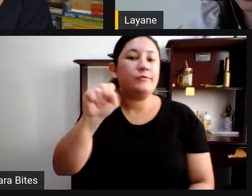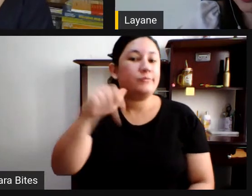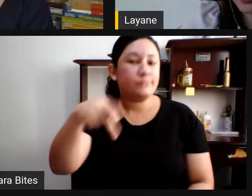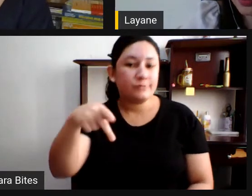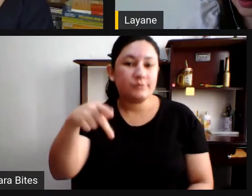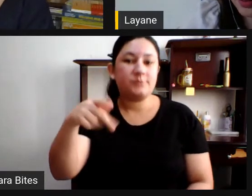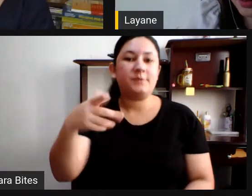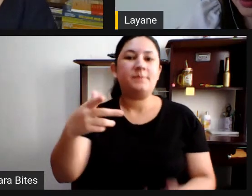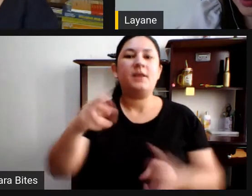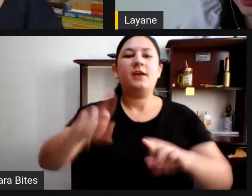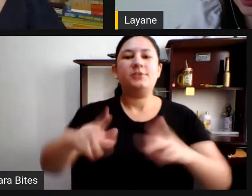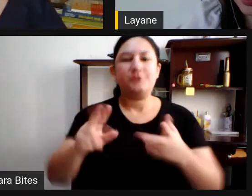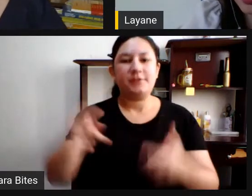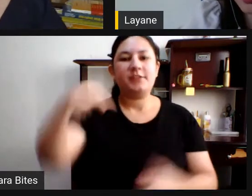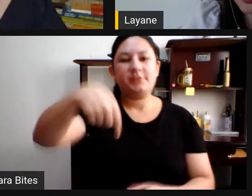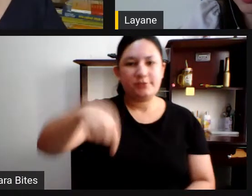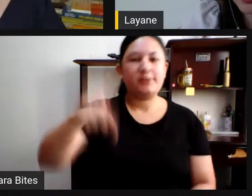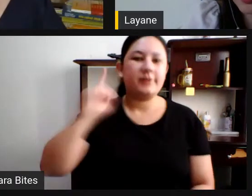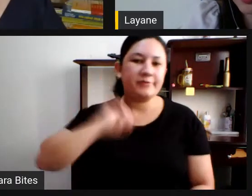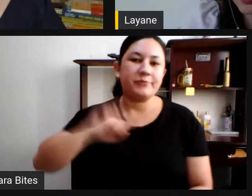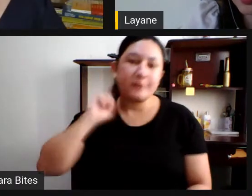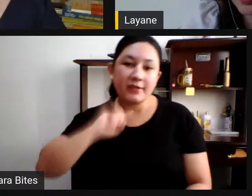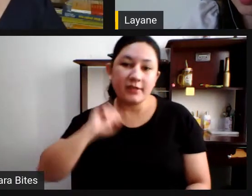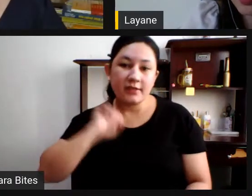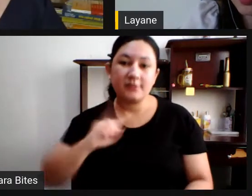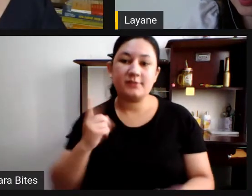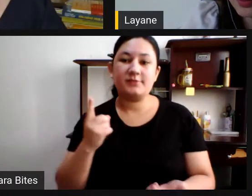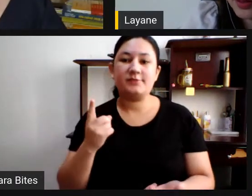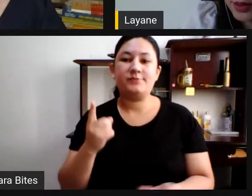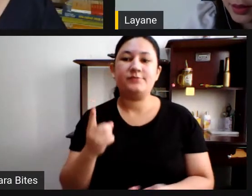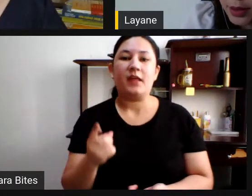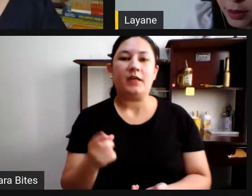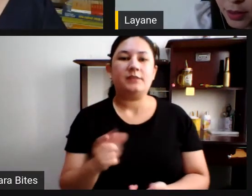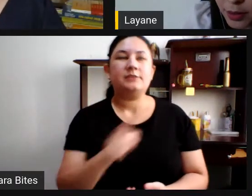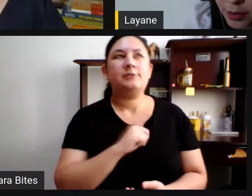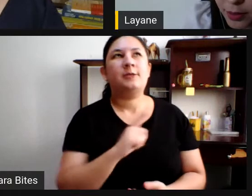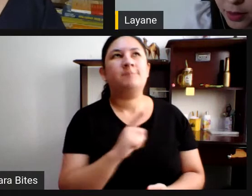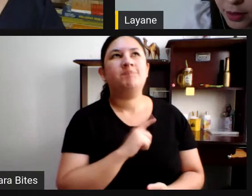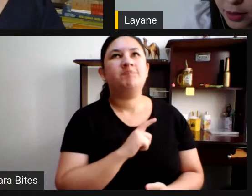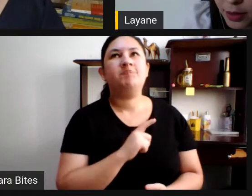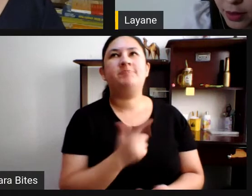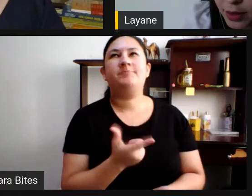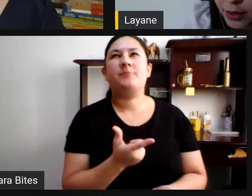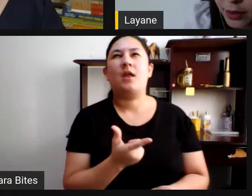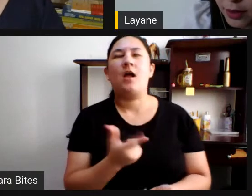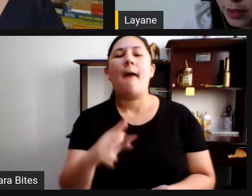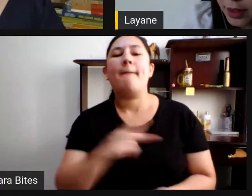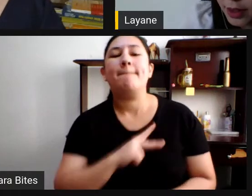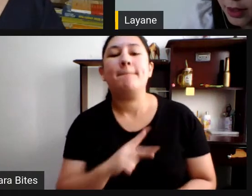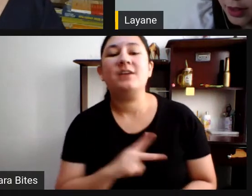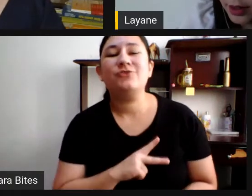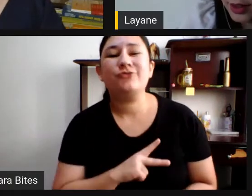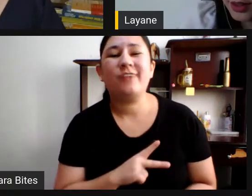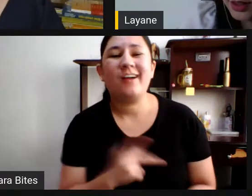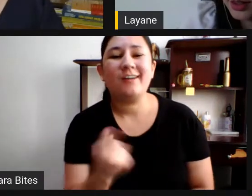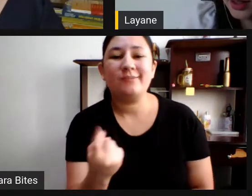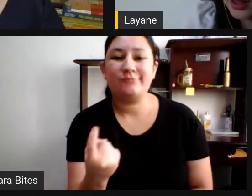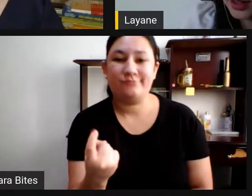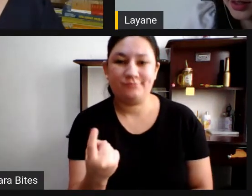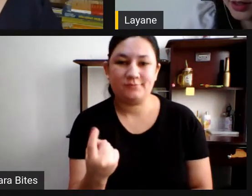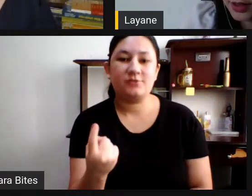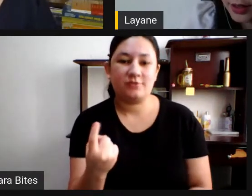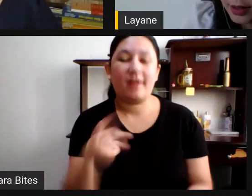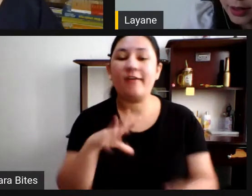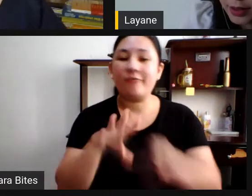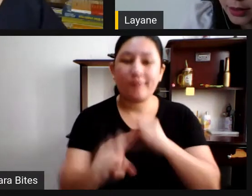Minas Gerais que tem outra natureza então você tem uma particularidade de formação que é